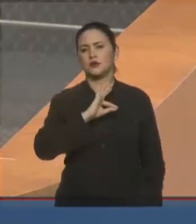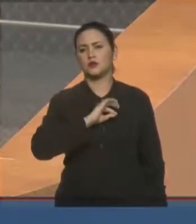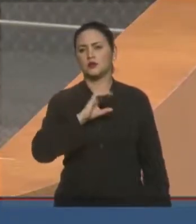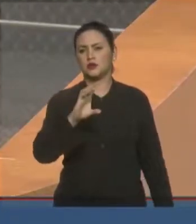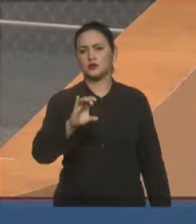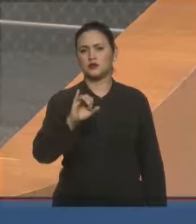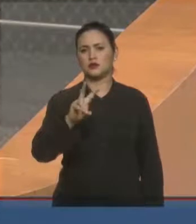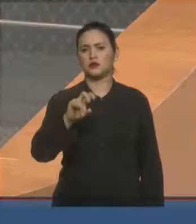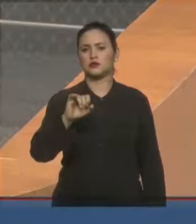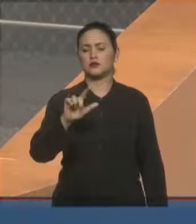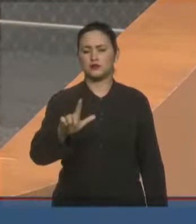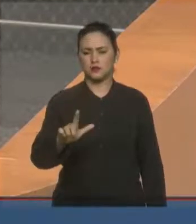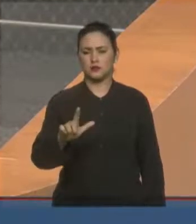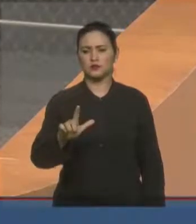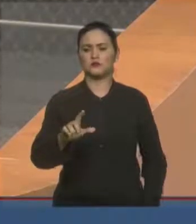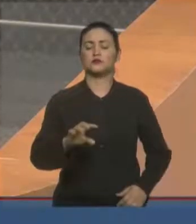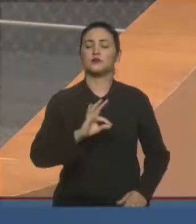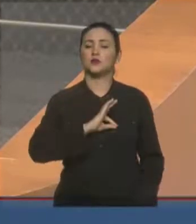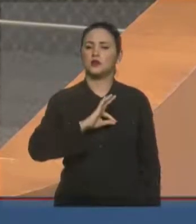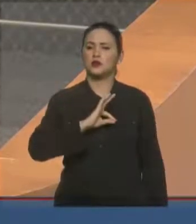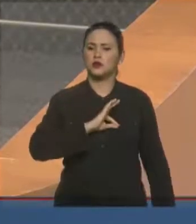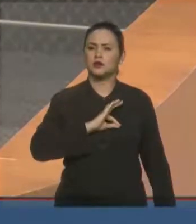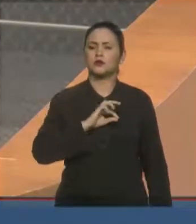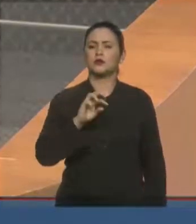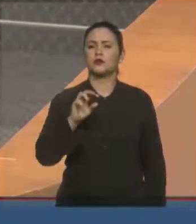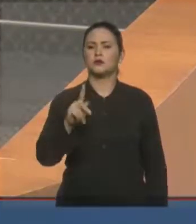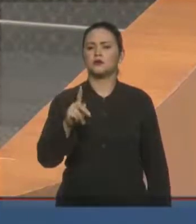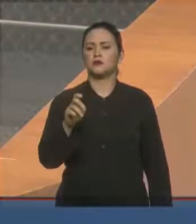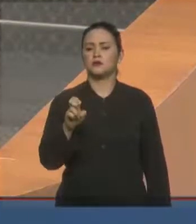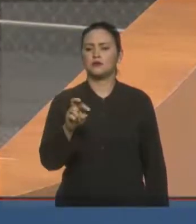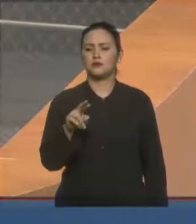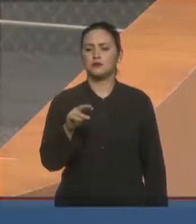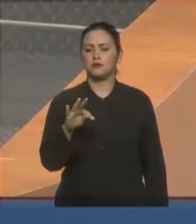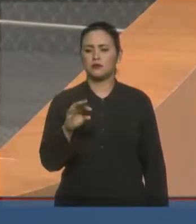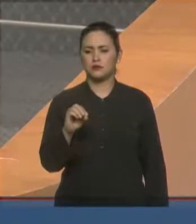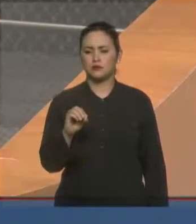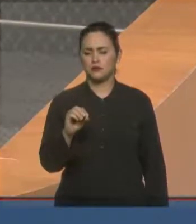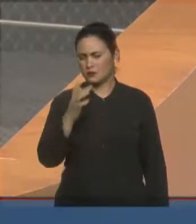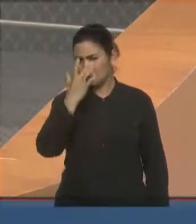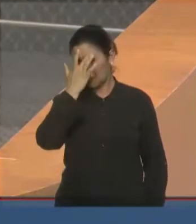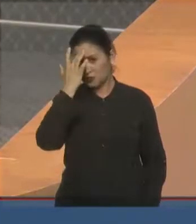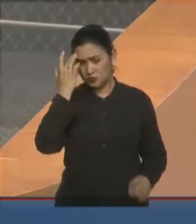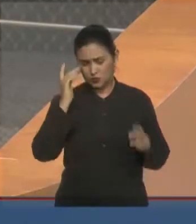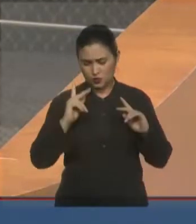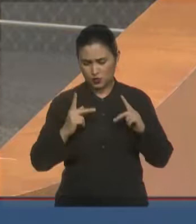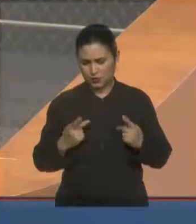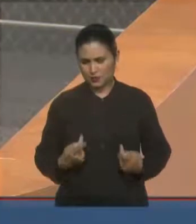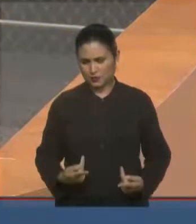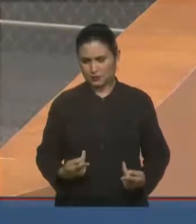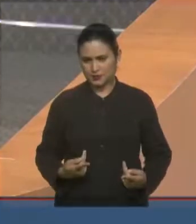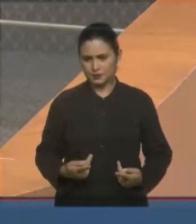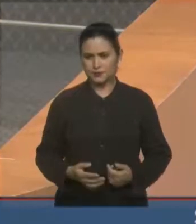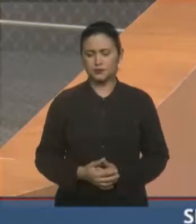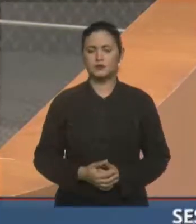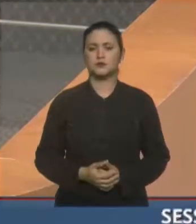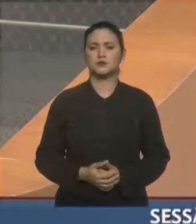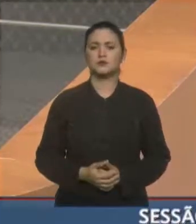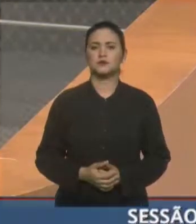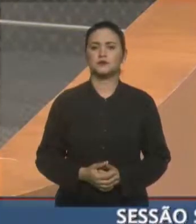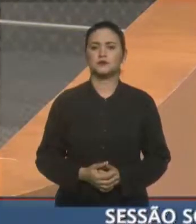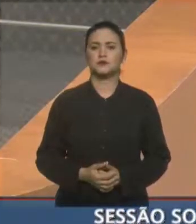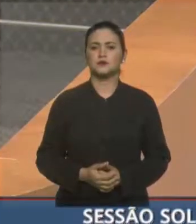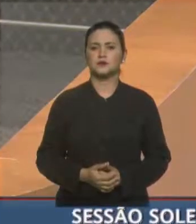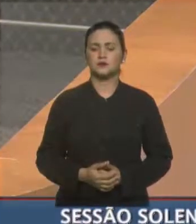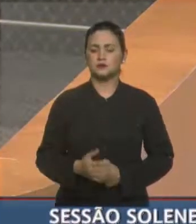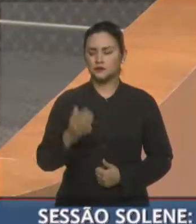como policiais, como peritos, como humanos, né? Então, a gente agradece também